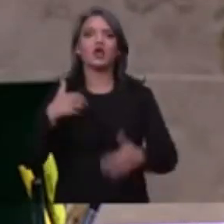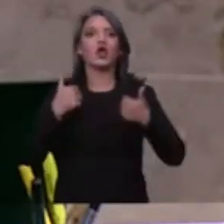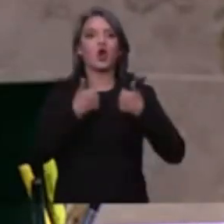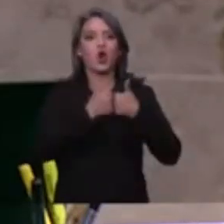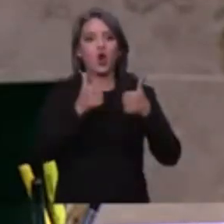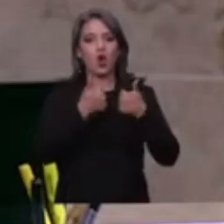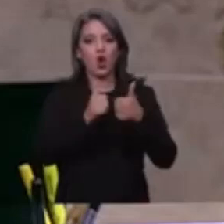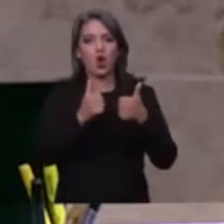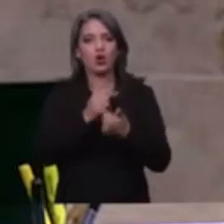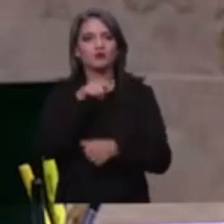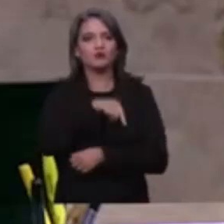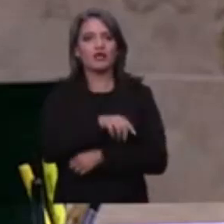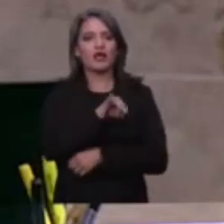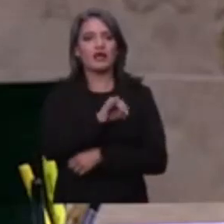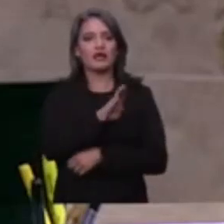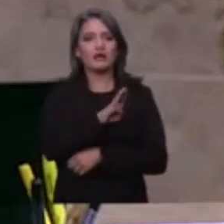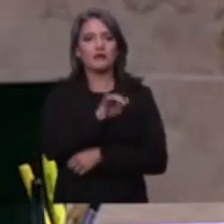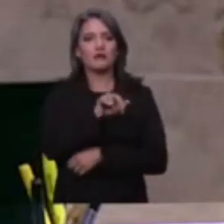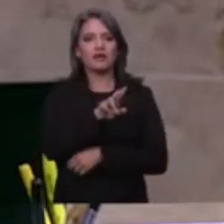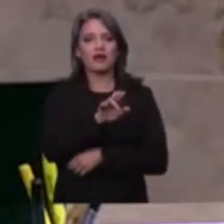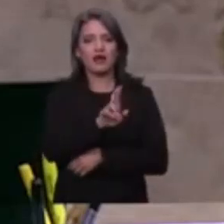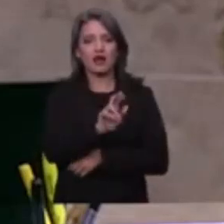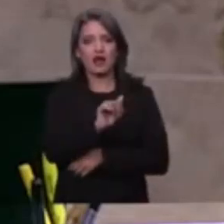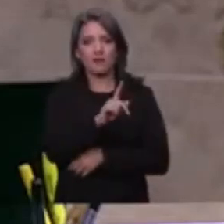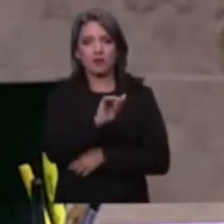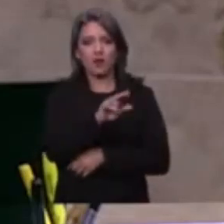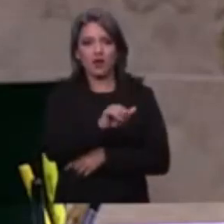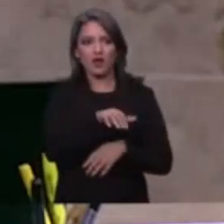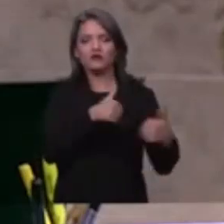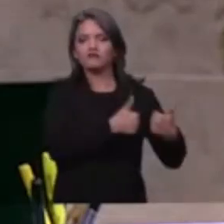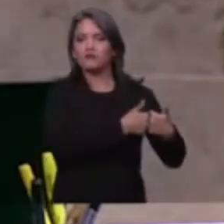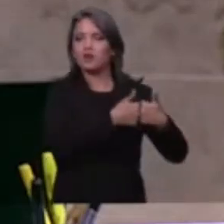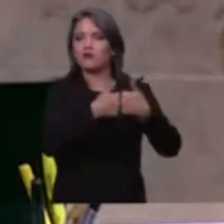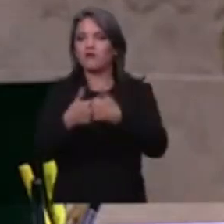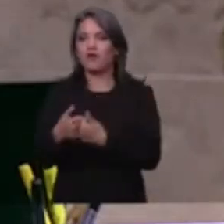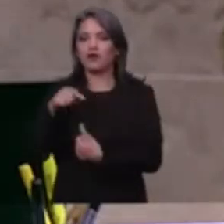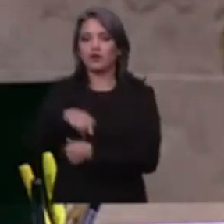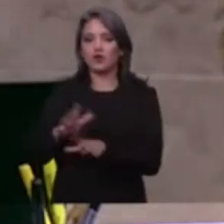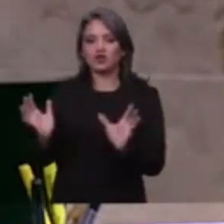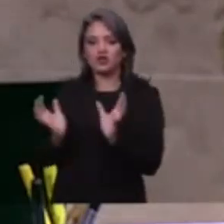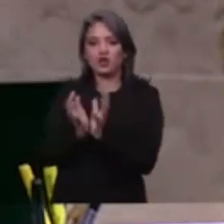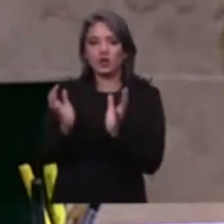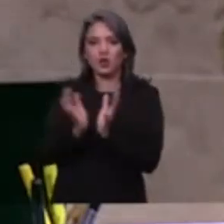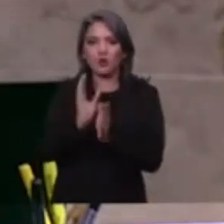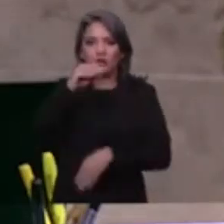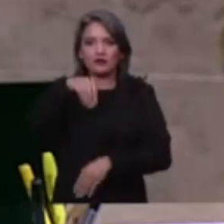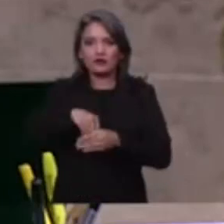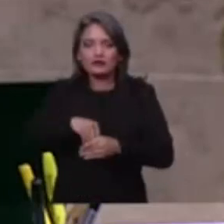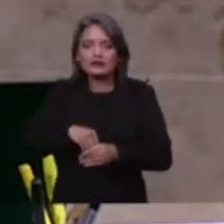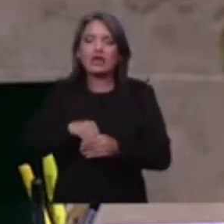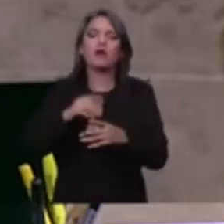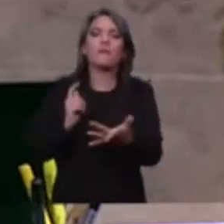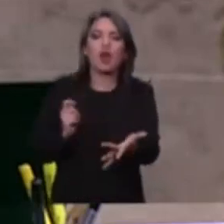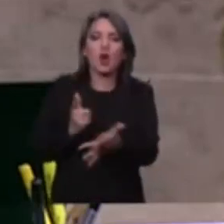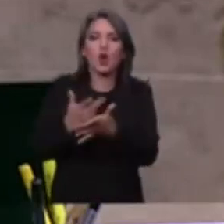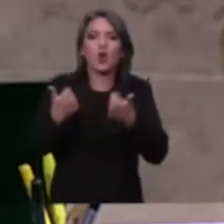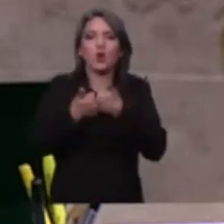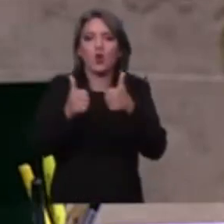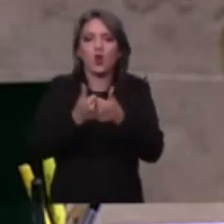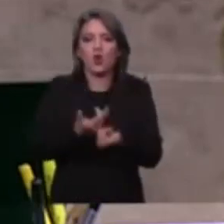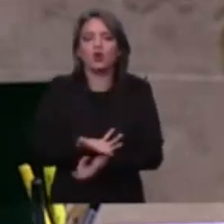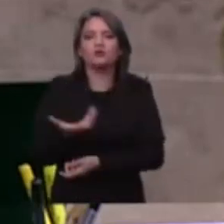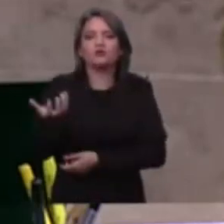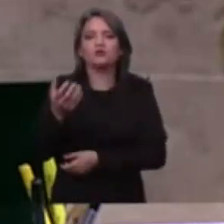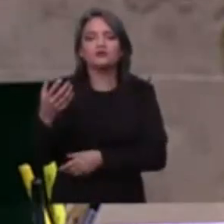do Parque Ibirapuera, que o Grupo Patriotas foi responsável por fretar o ônibus, que fez uma doação de